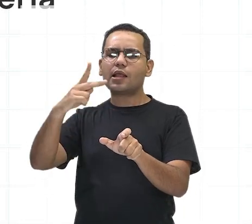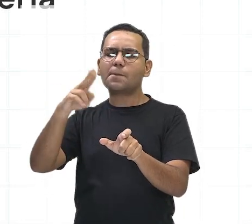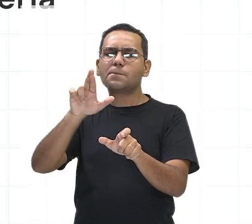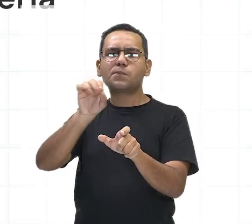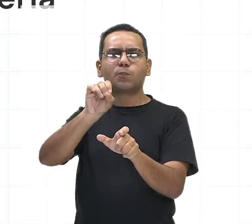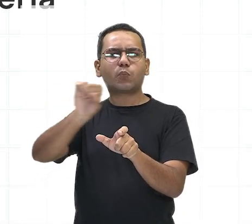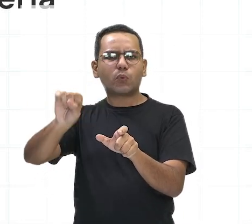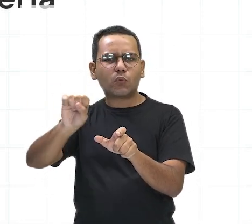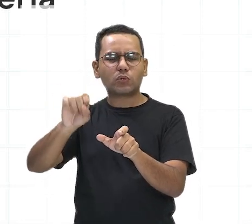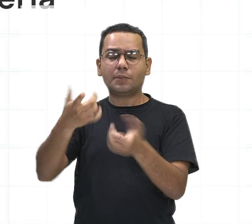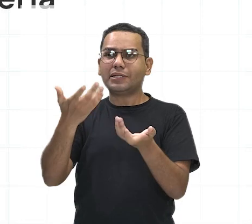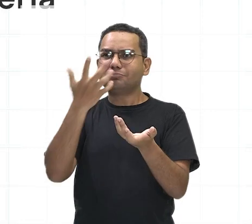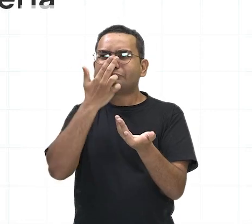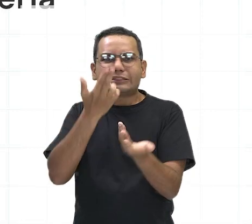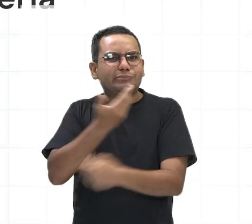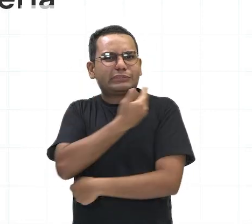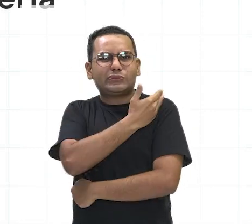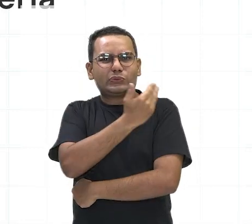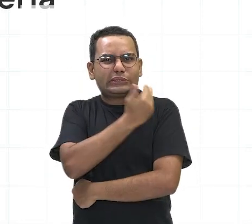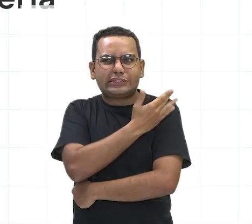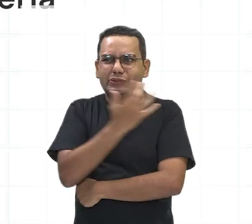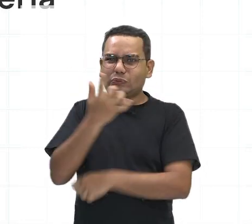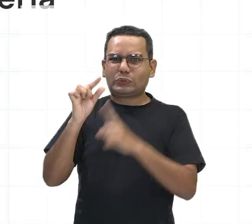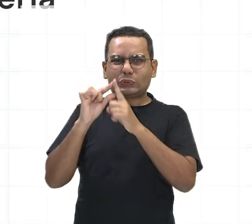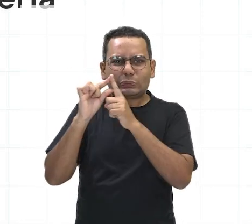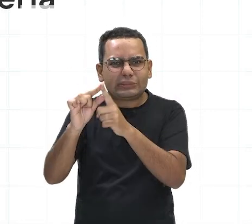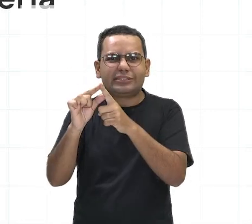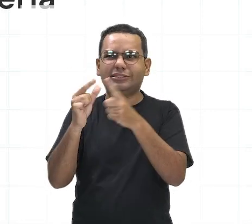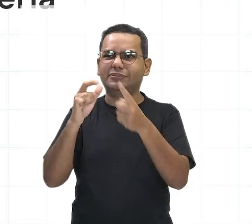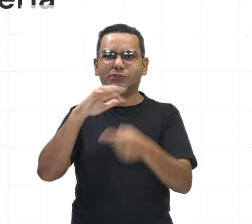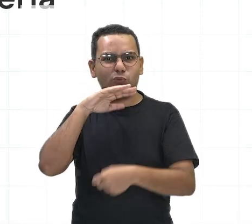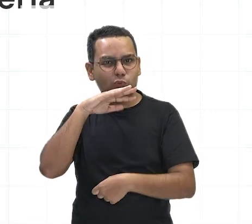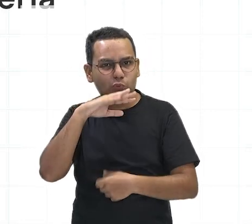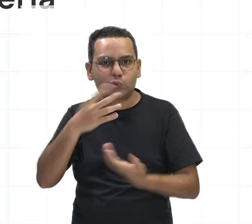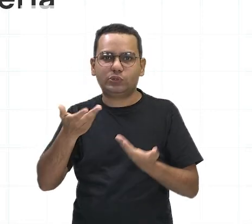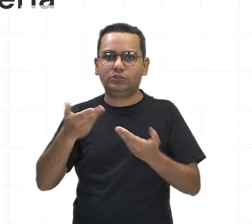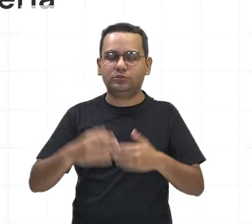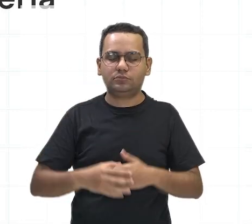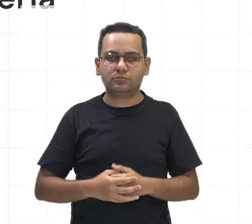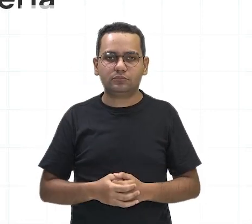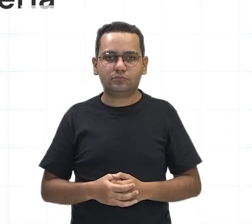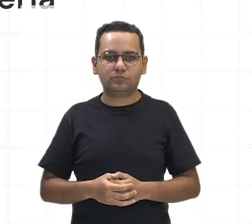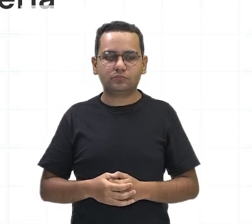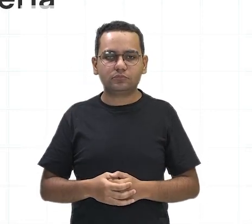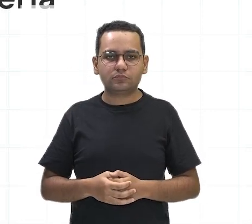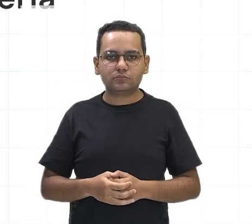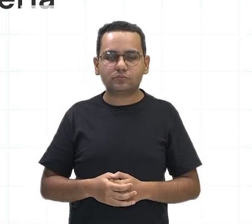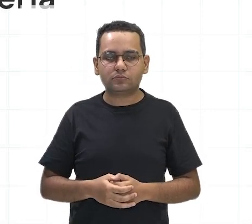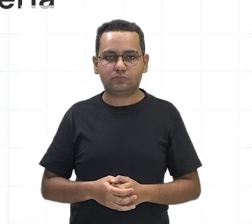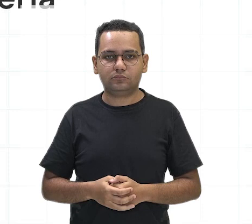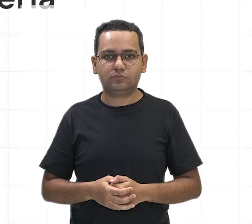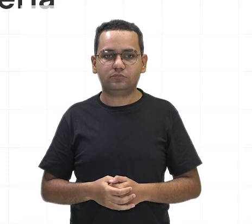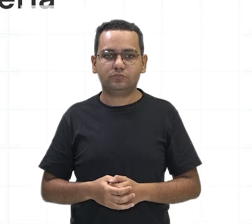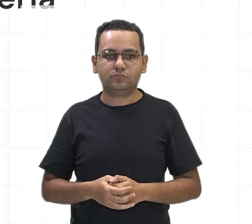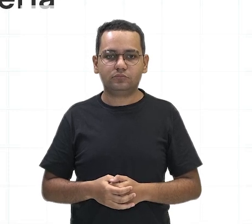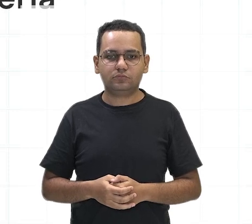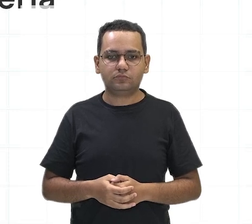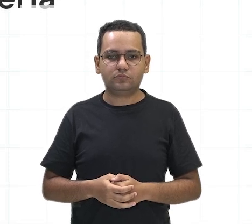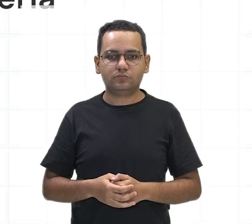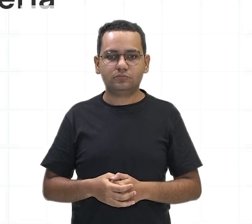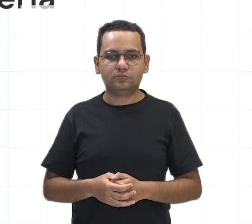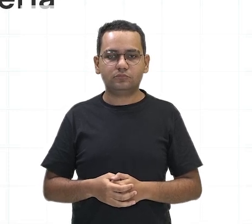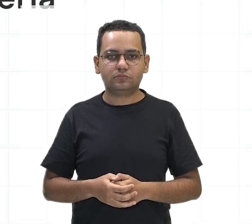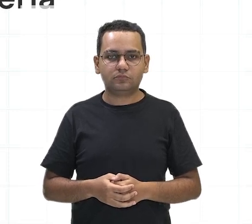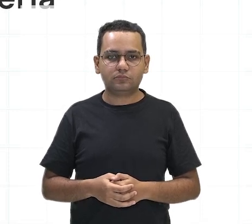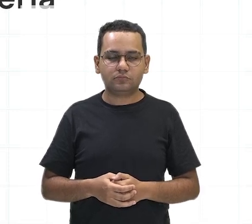muito preconceituoso, né? Uma expressão ali muito forte, né? E até mesmo maldosa, mas quando se surgiu